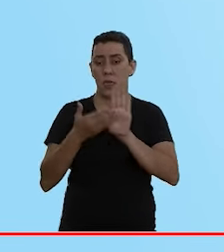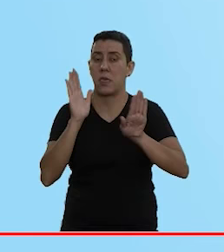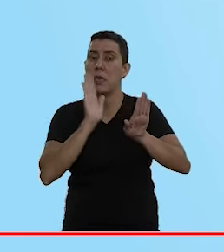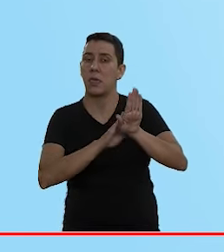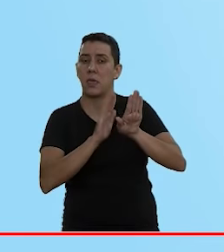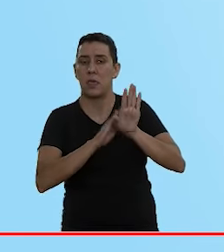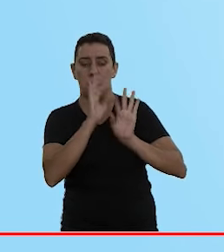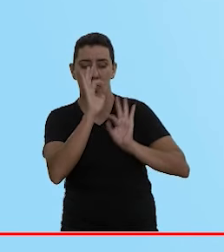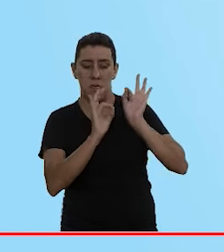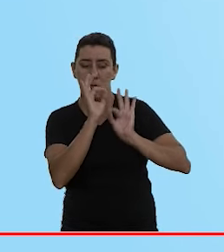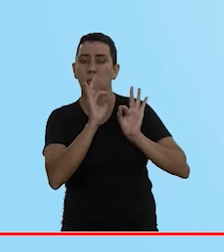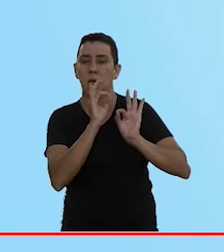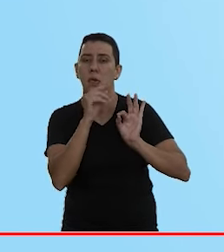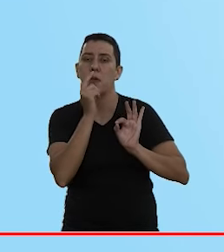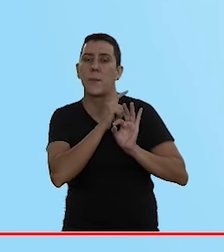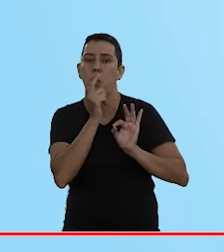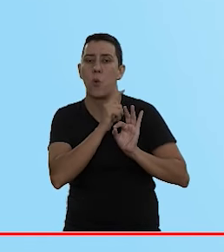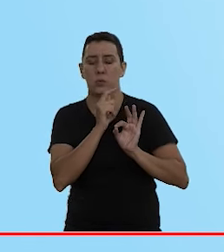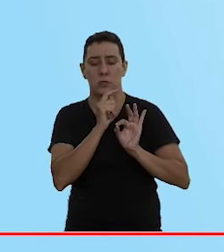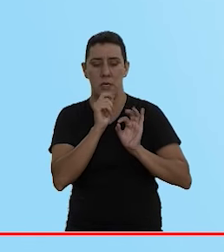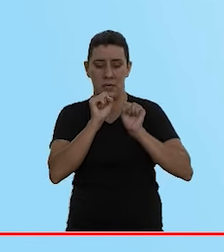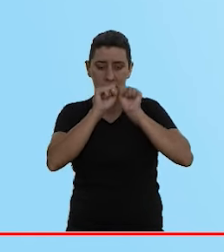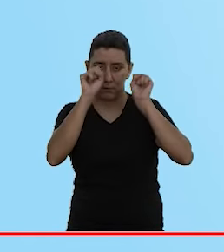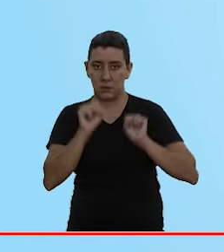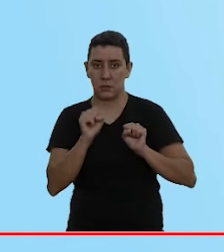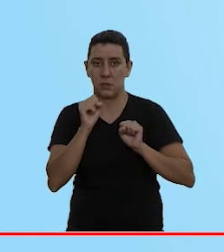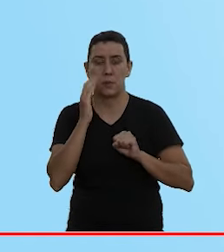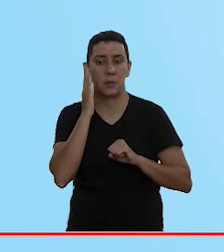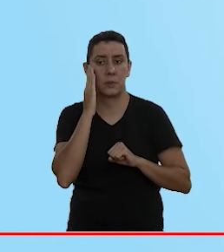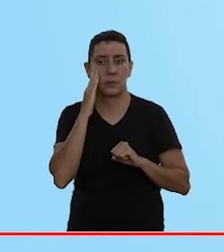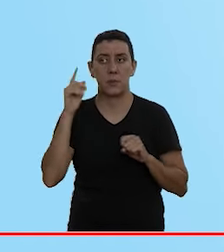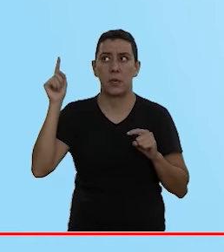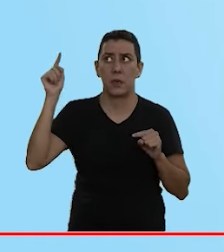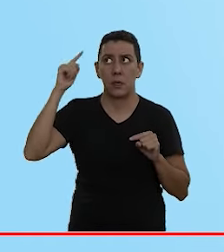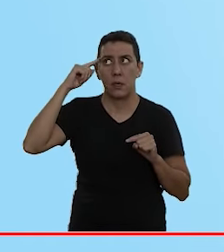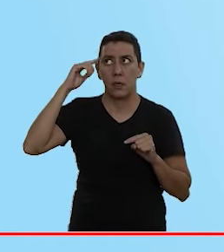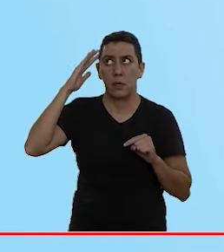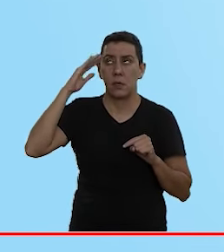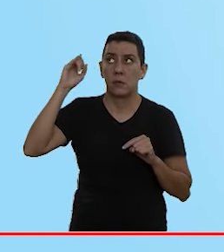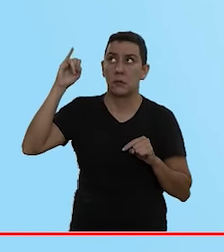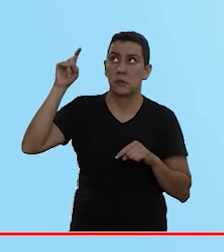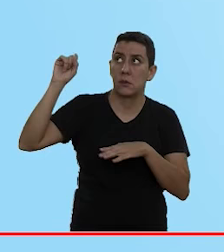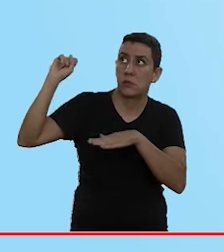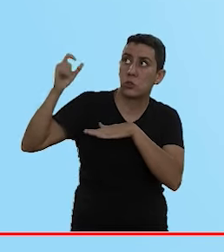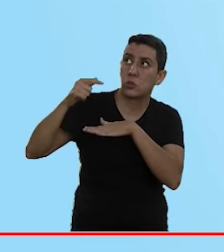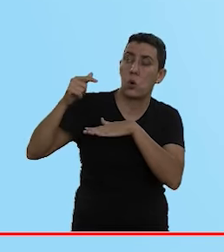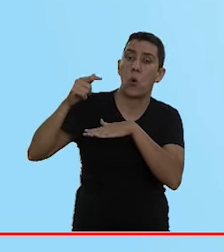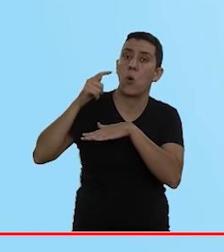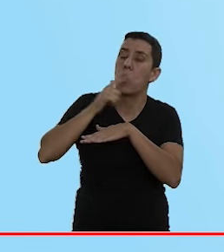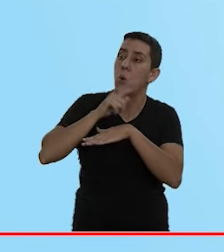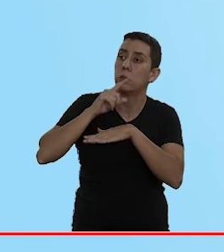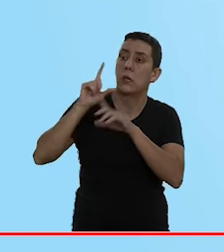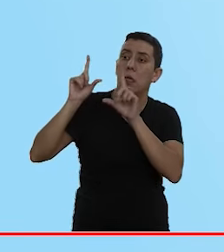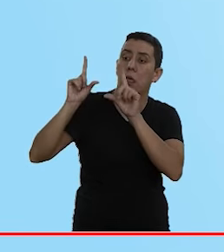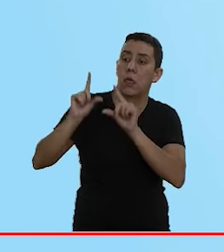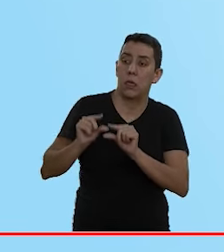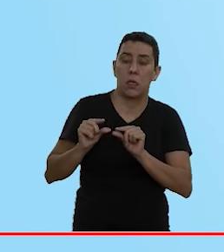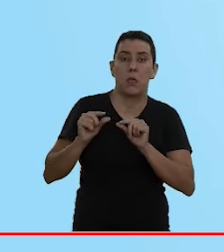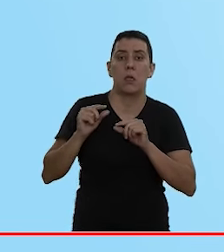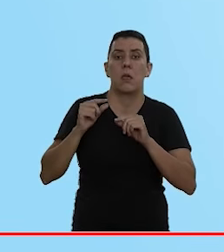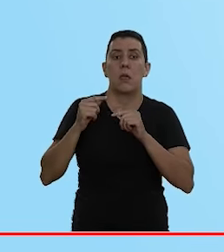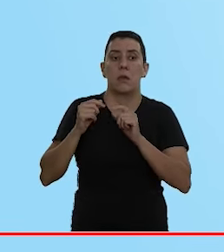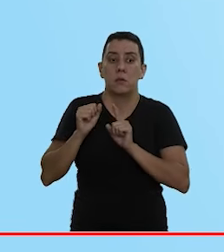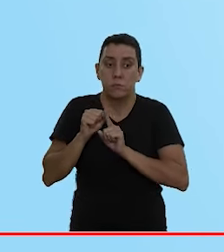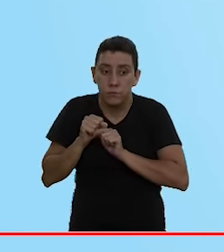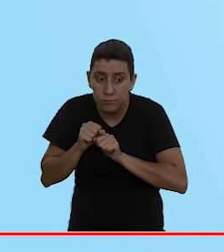se desconecte da rede, principalmente em momentos em que a gente tem uma forte variação de tensão ou até mesmo de frequência.